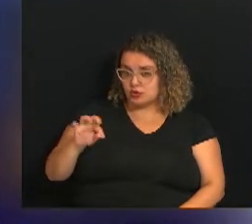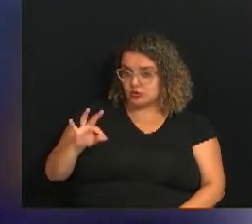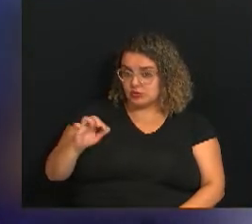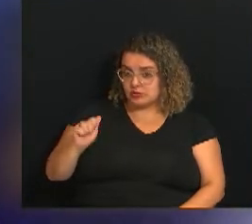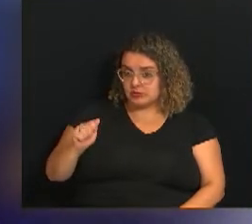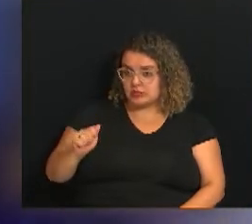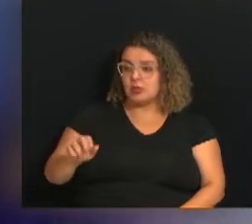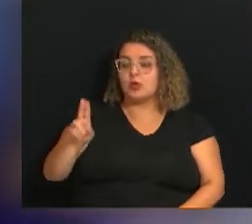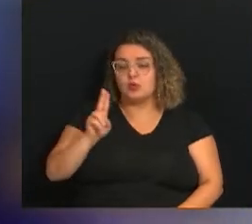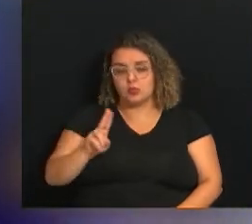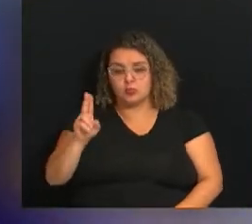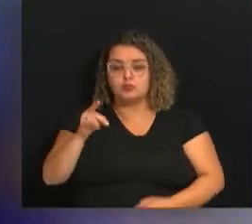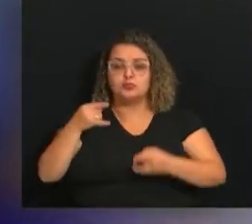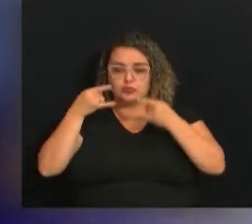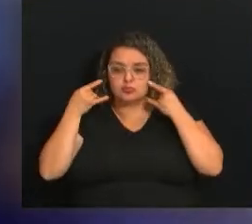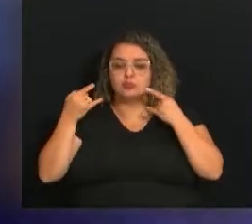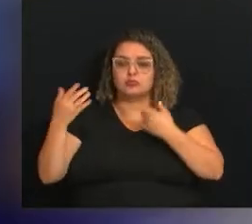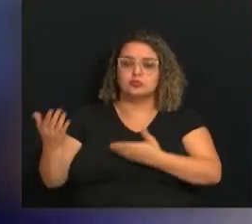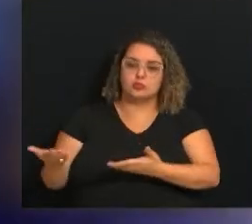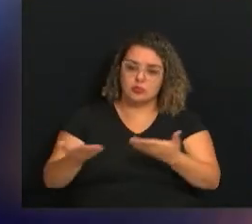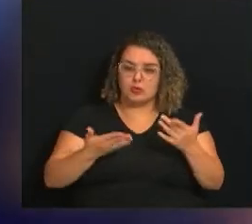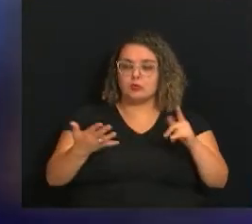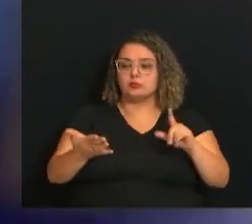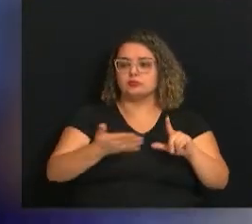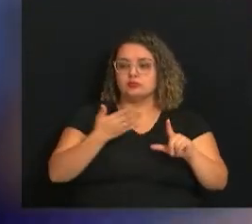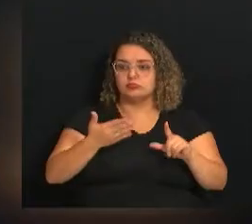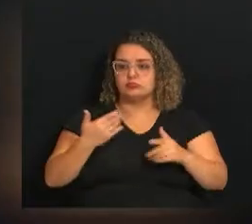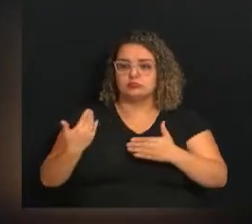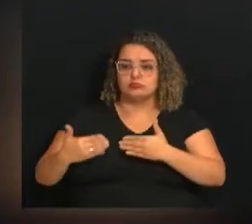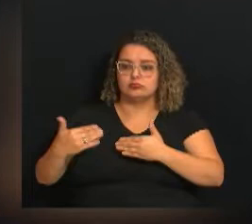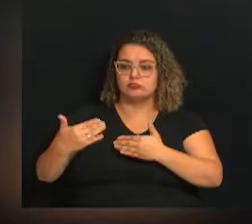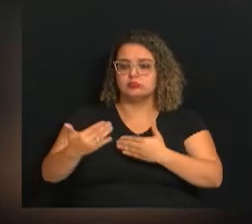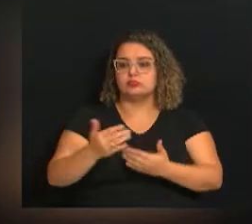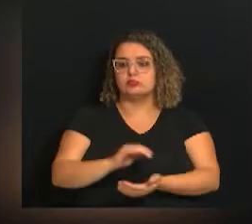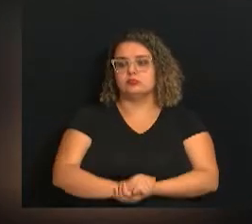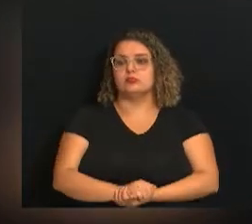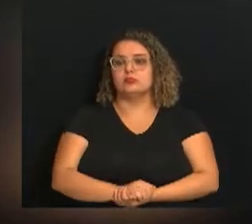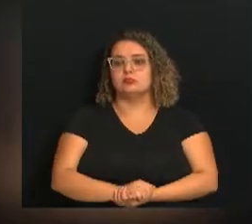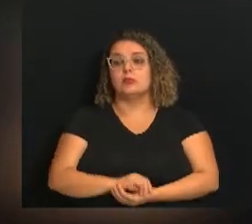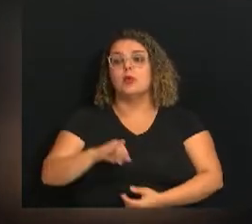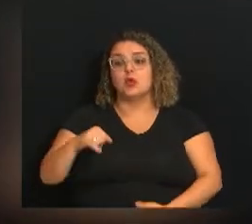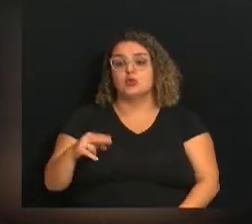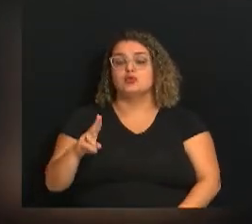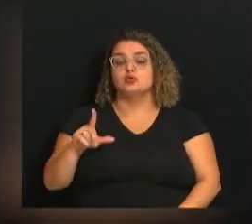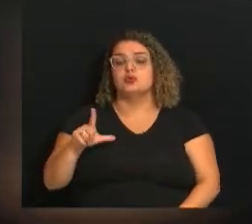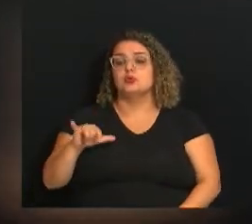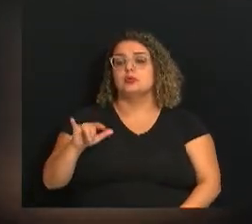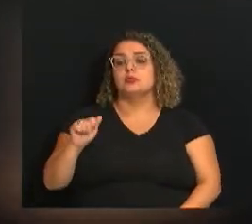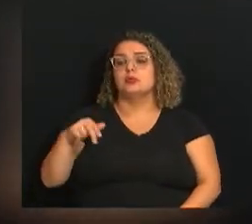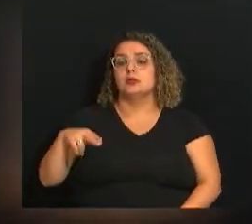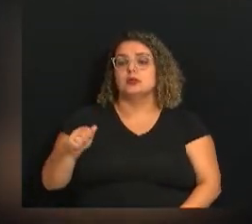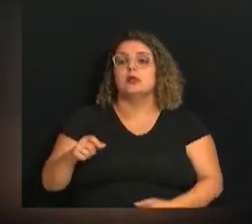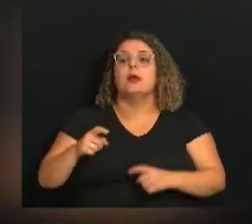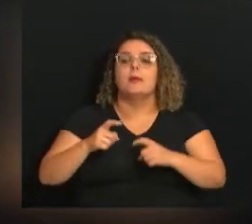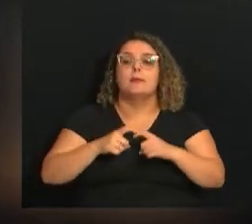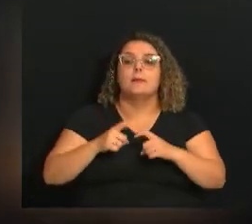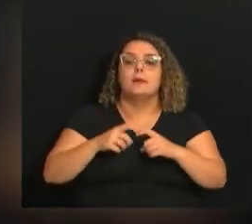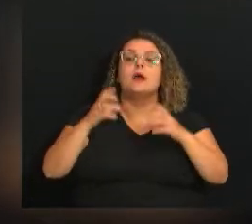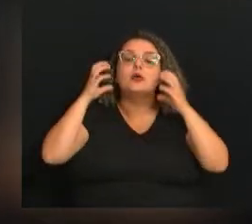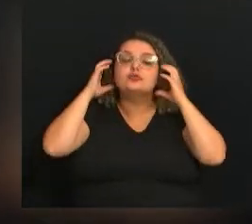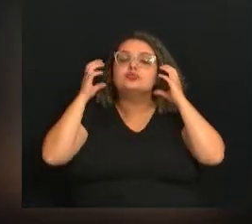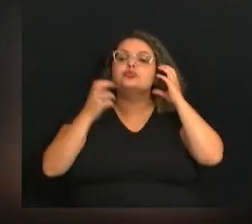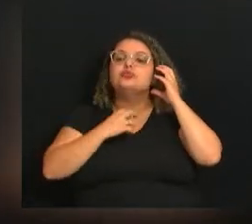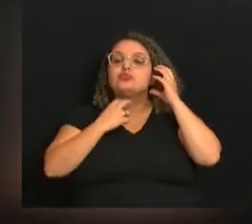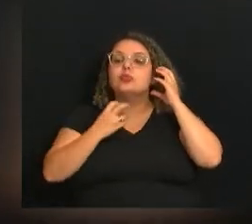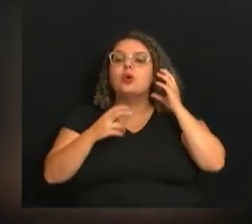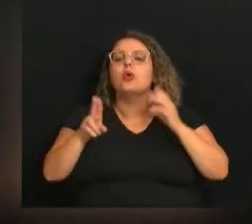da máscara durante pandemias ao longo da história. Já para Juliana Álvares, médica fonoaudióloga, o